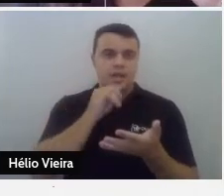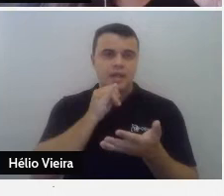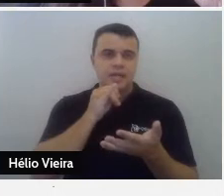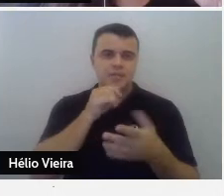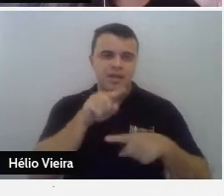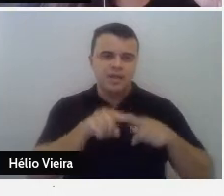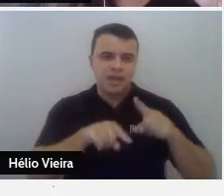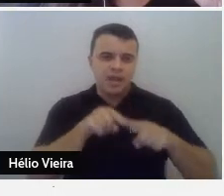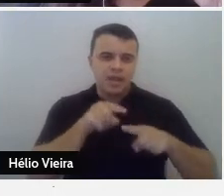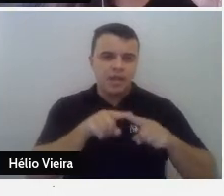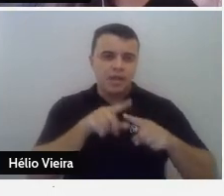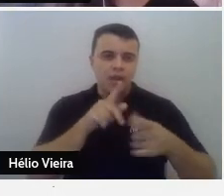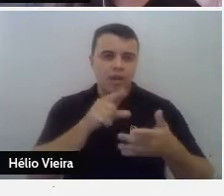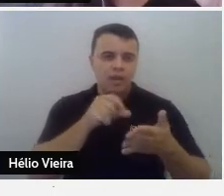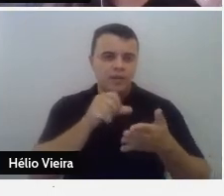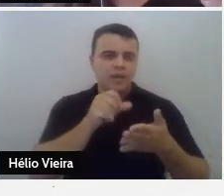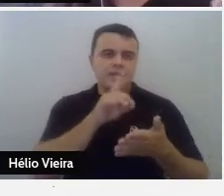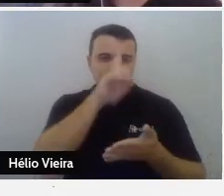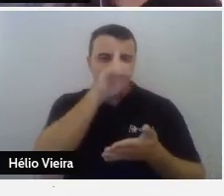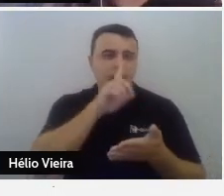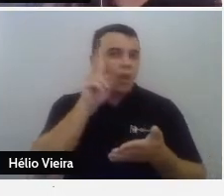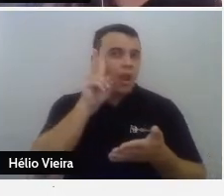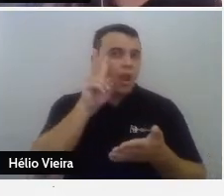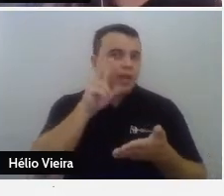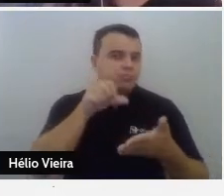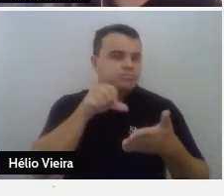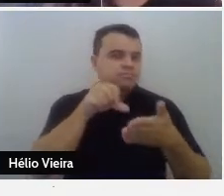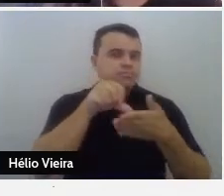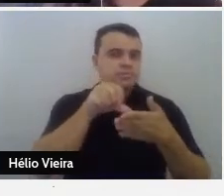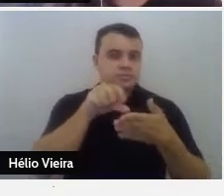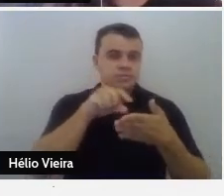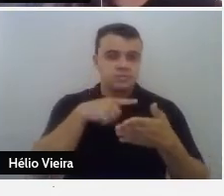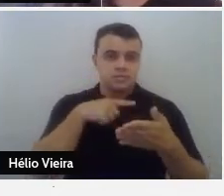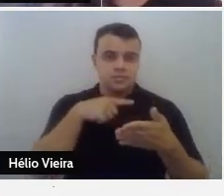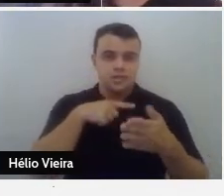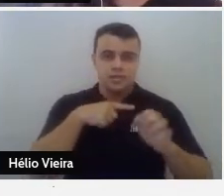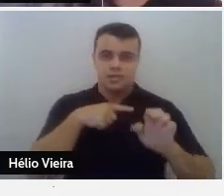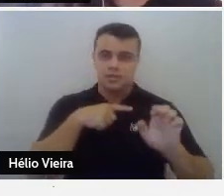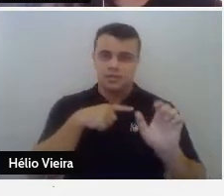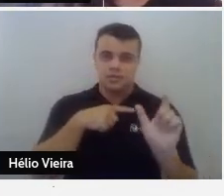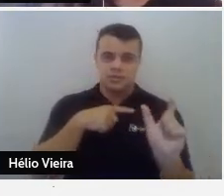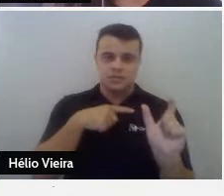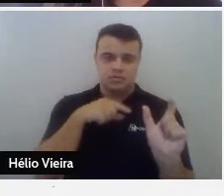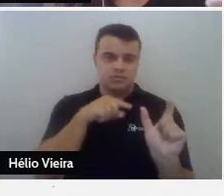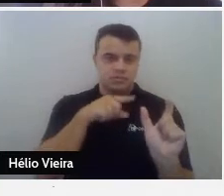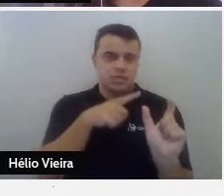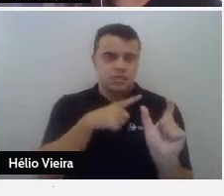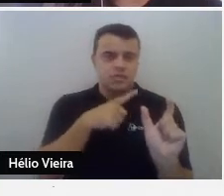dos post-its, aqui do lado esquerdo, a gente tem vários